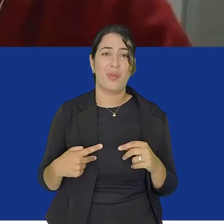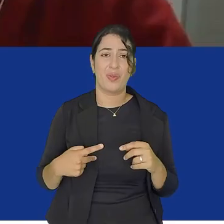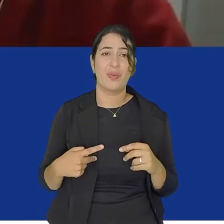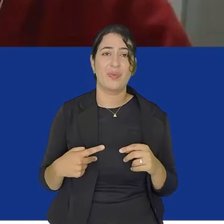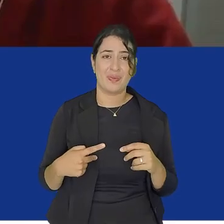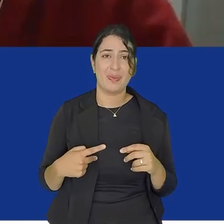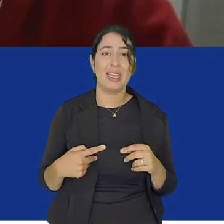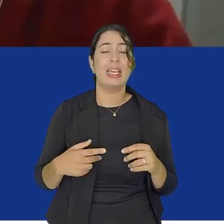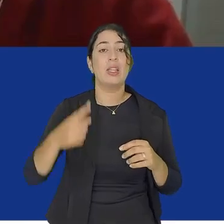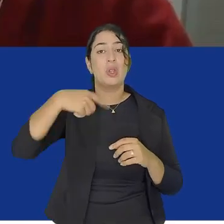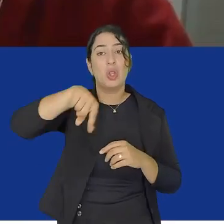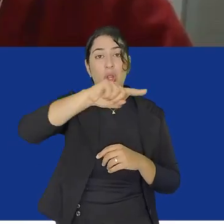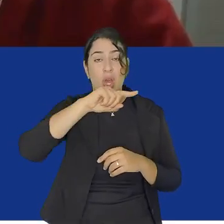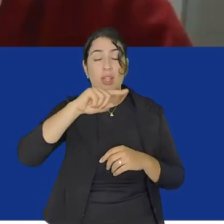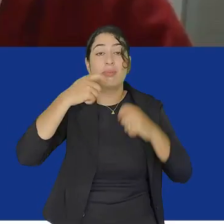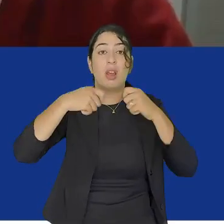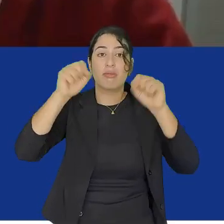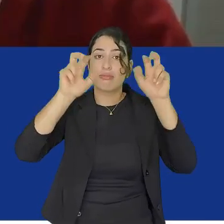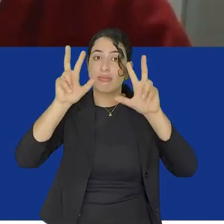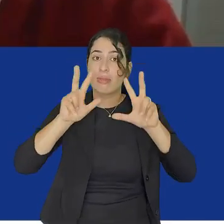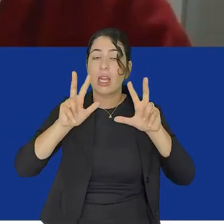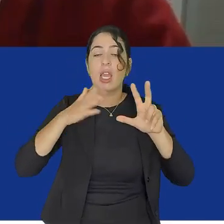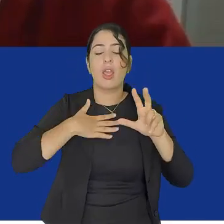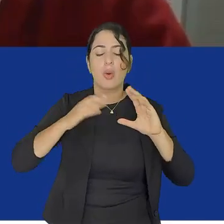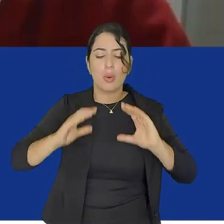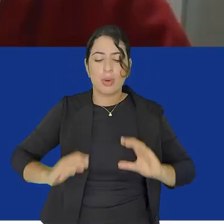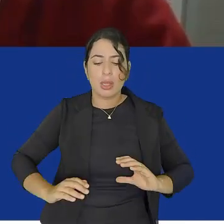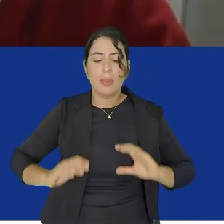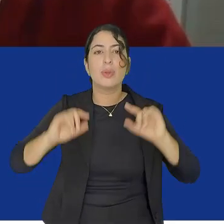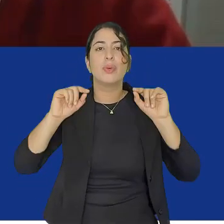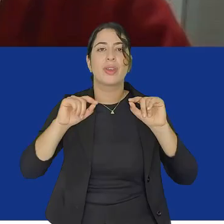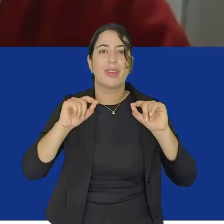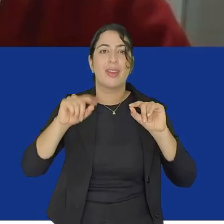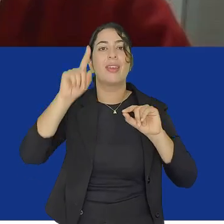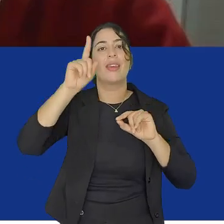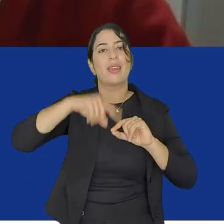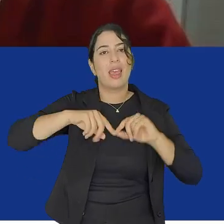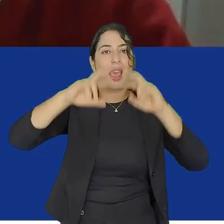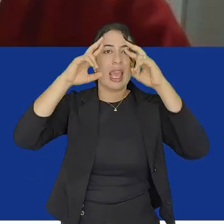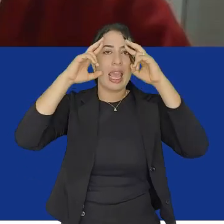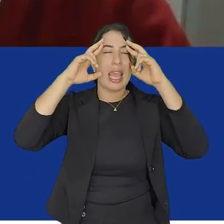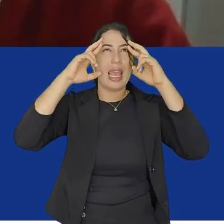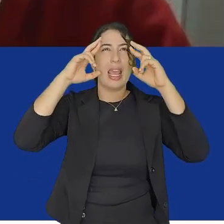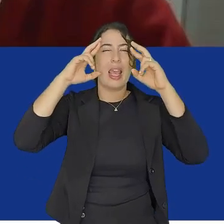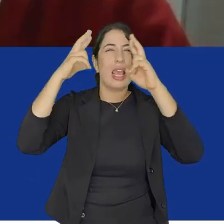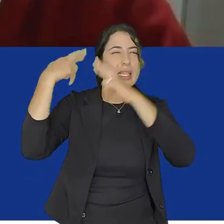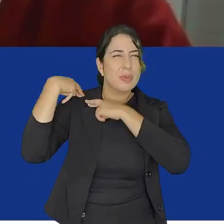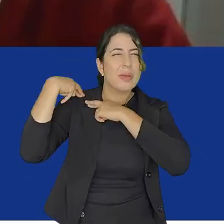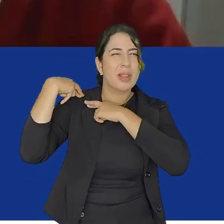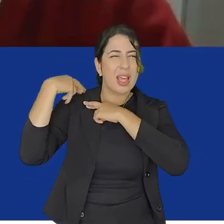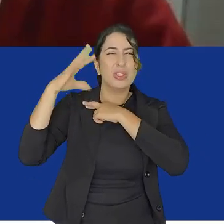Portanto, estar vigilante sobre esses comportamentos é tarefa de todos. Sabe, quem tem